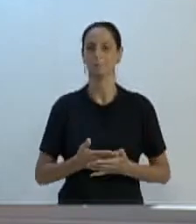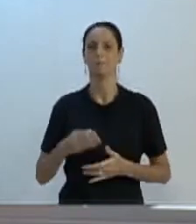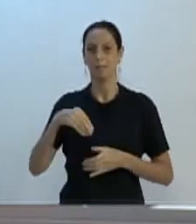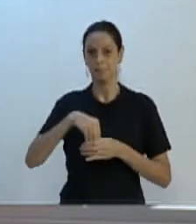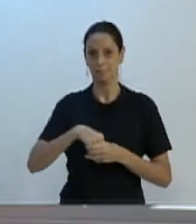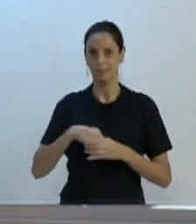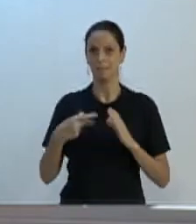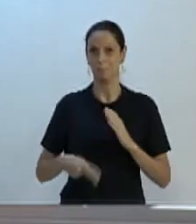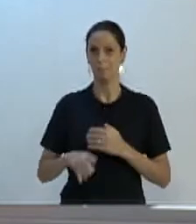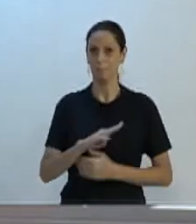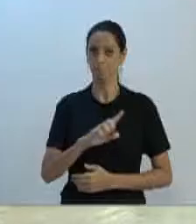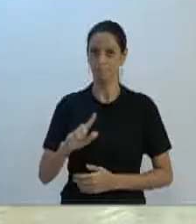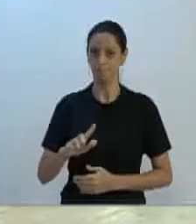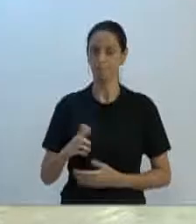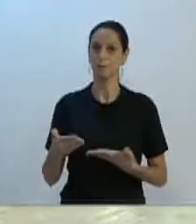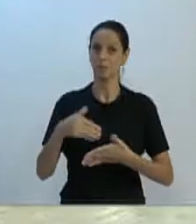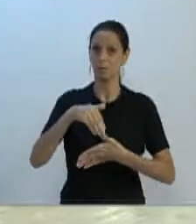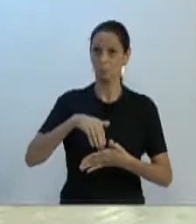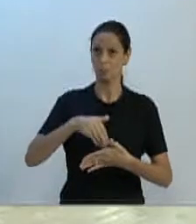Em votação.